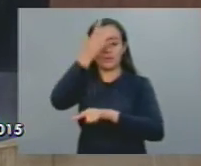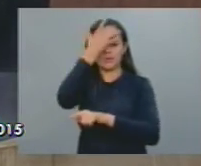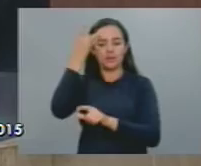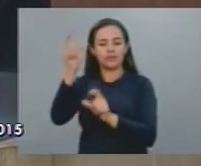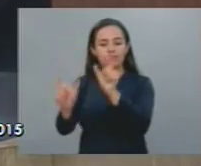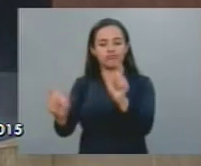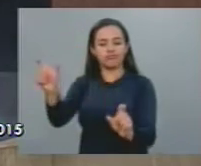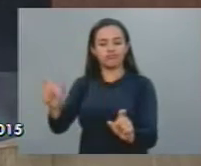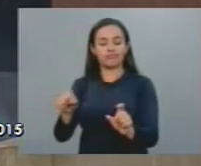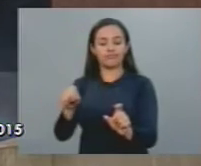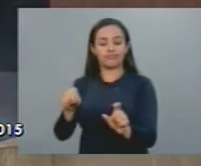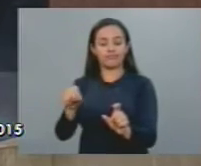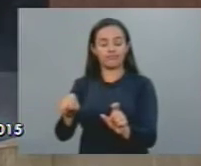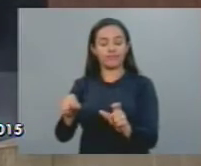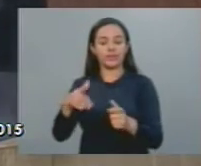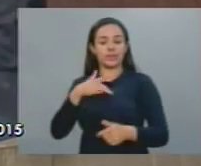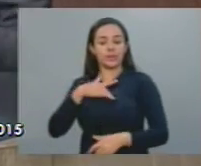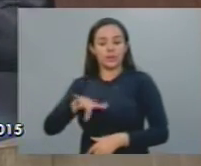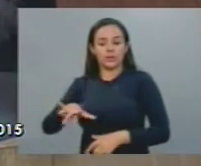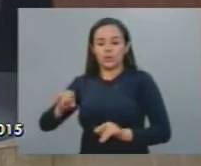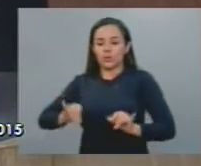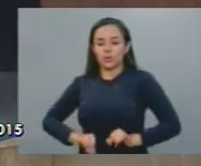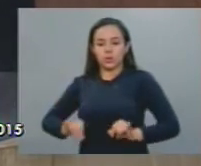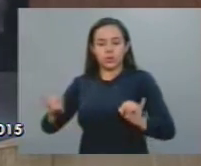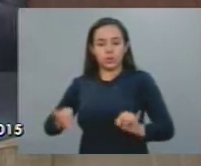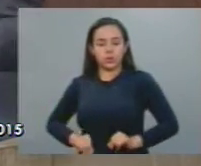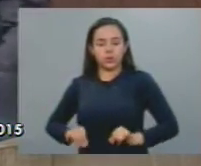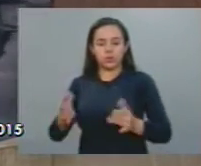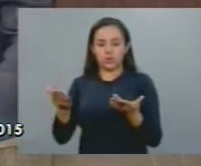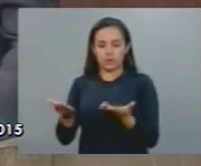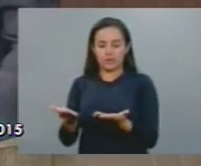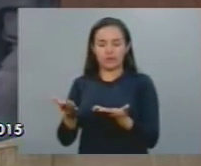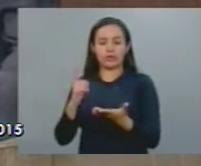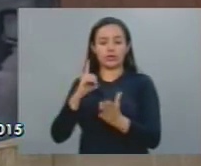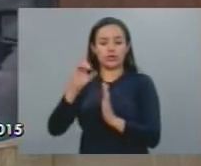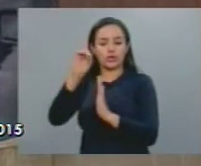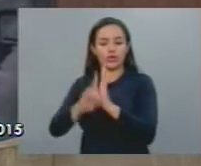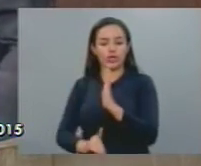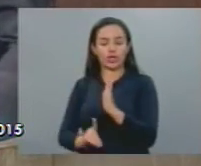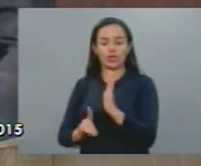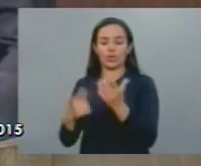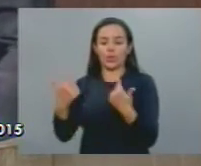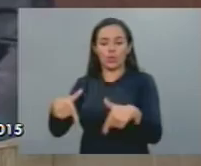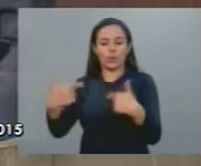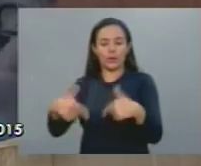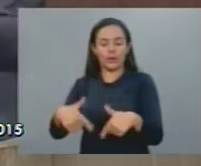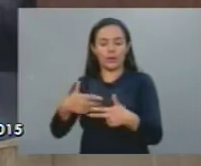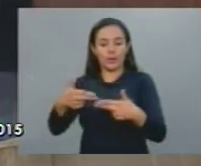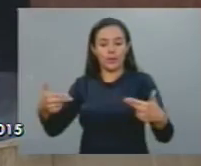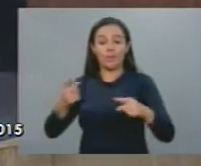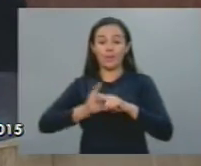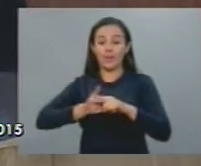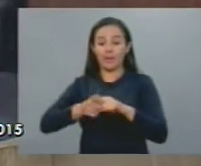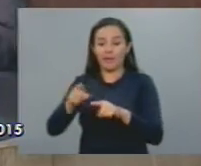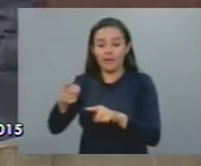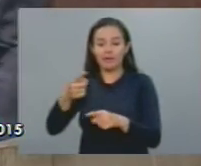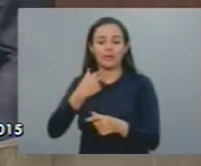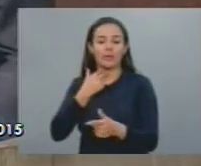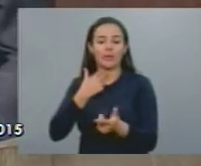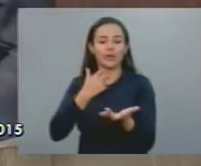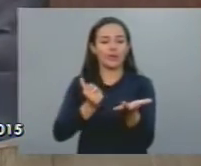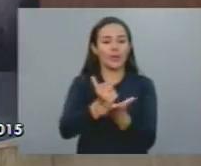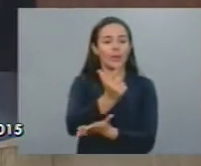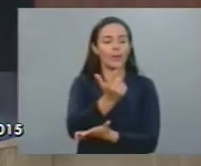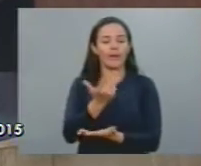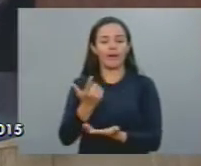trabalhadoras são apenados com a restrição do seu poder de compra pela inflação, pela restrição do mercado